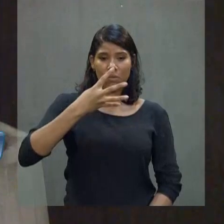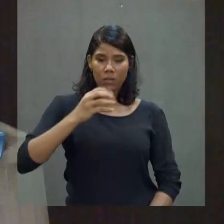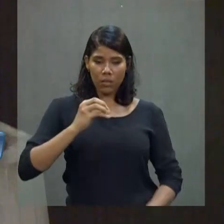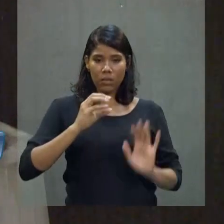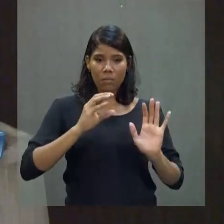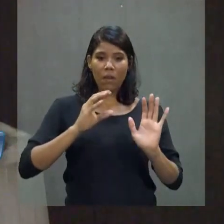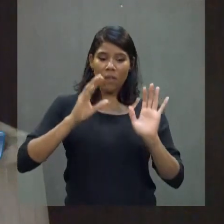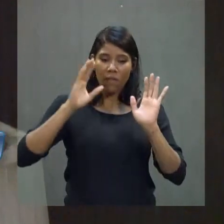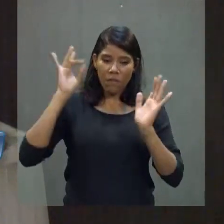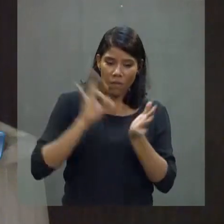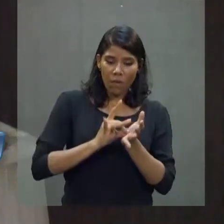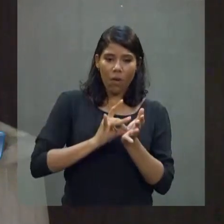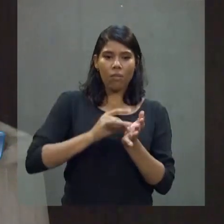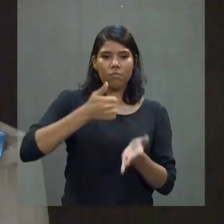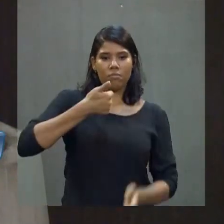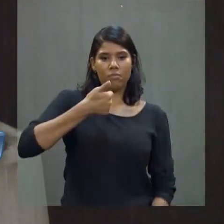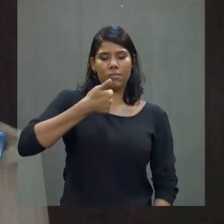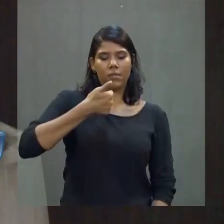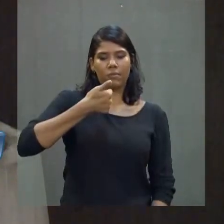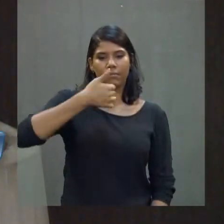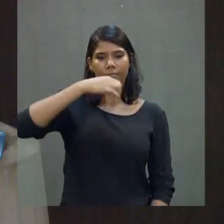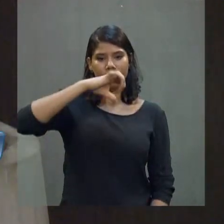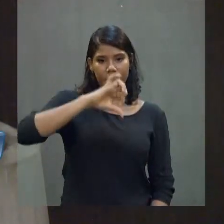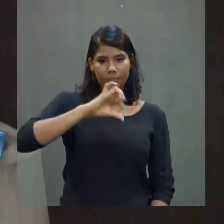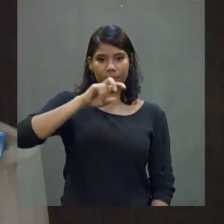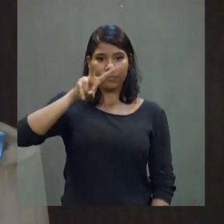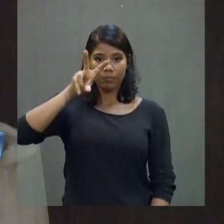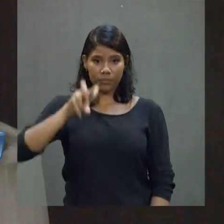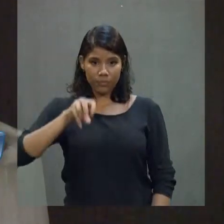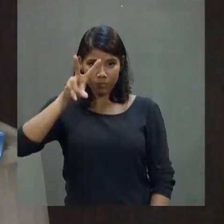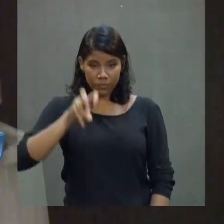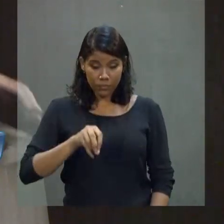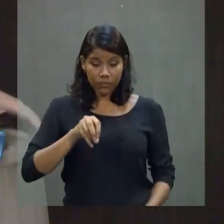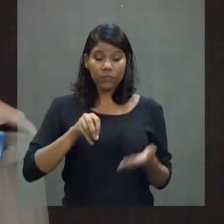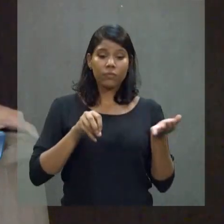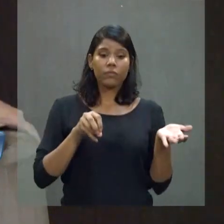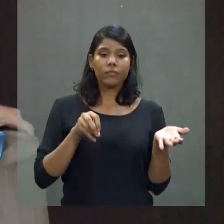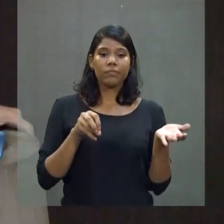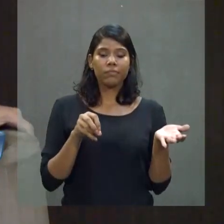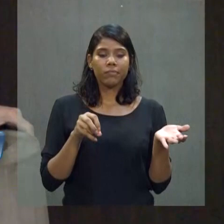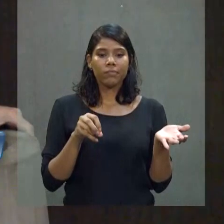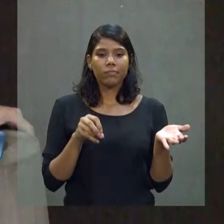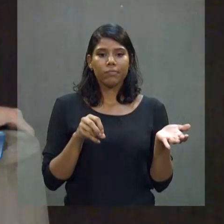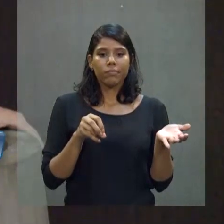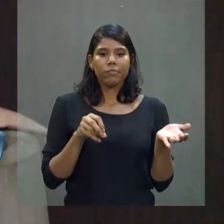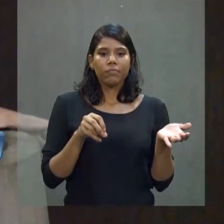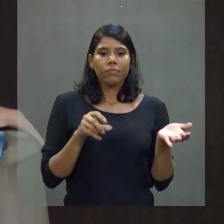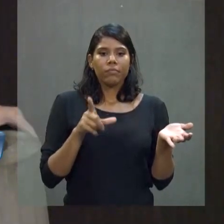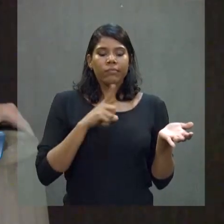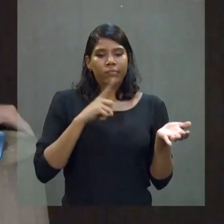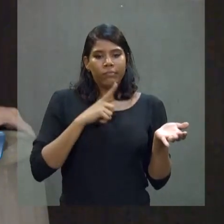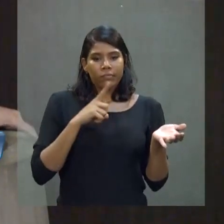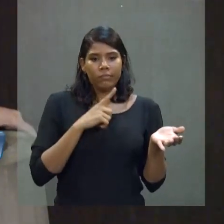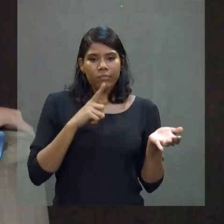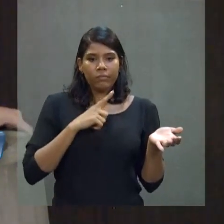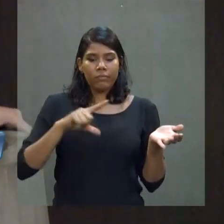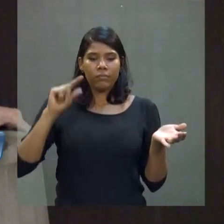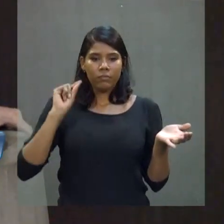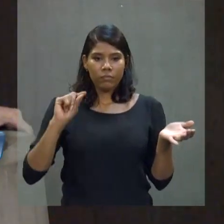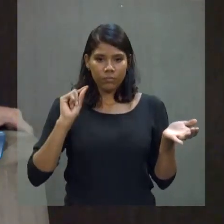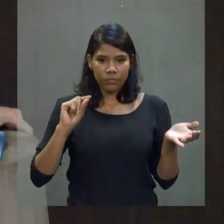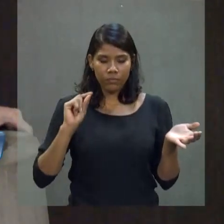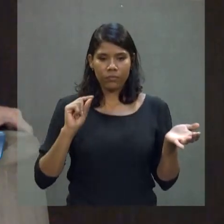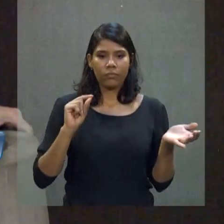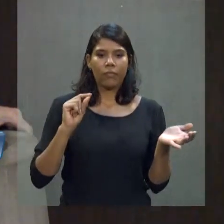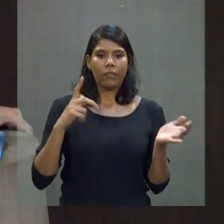a extração de combustíveis fósseis foi o grande desafio da